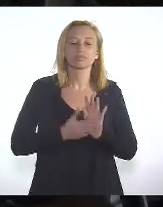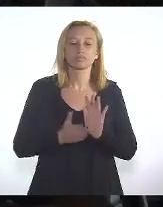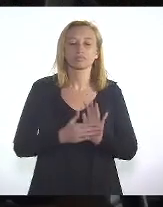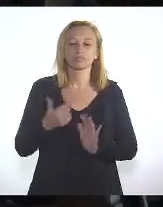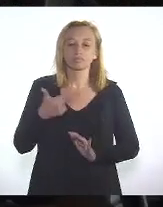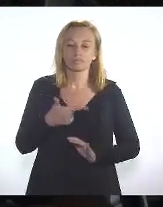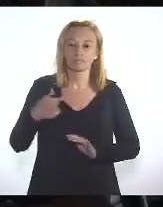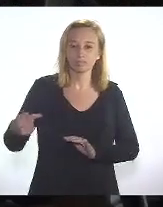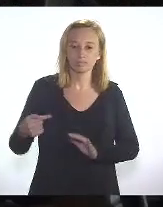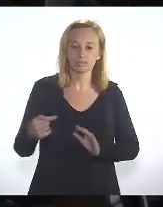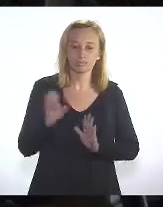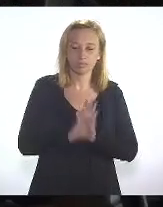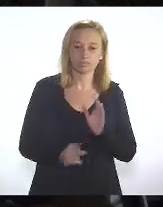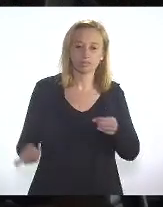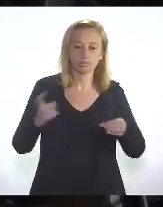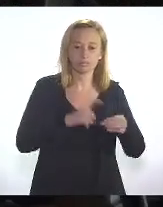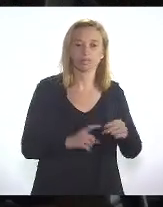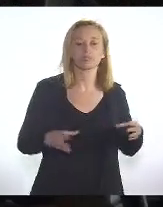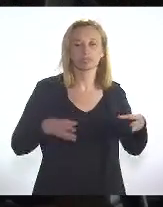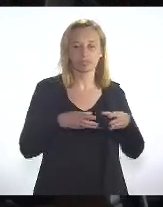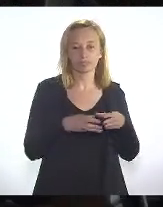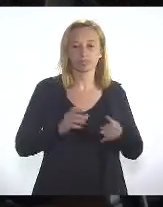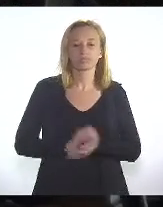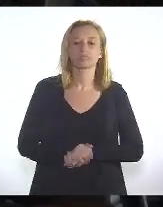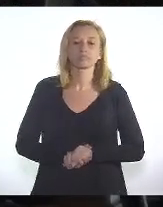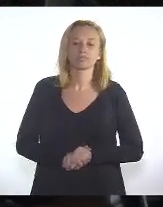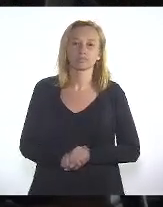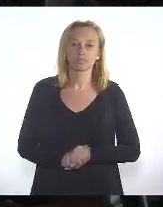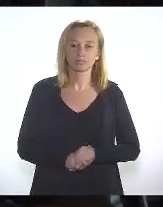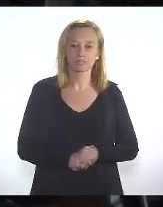recebeu 27 emendas e retorna às comissões.